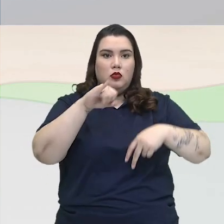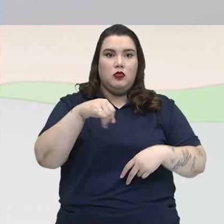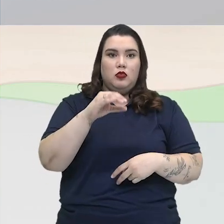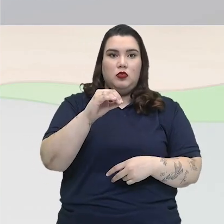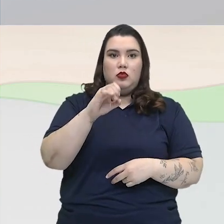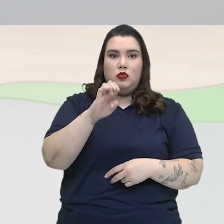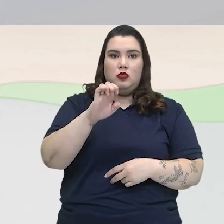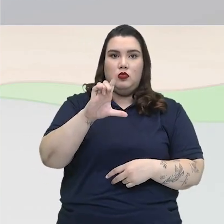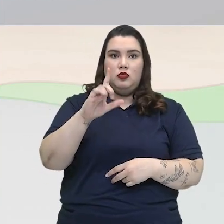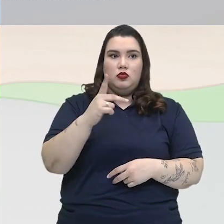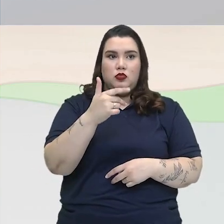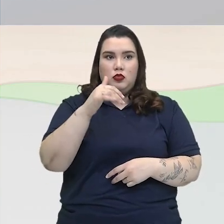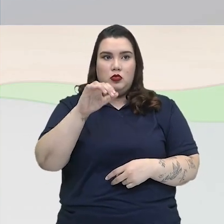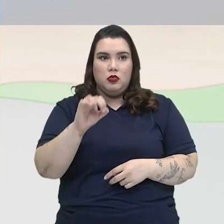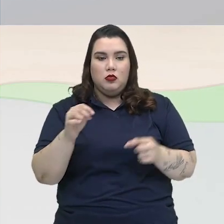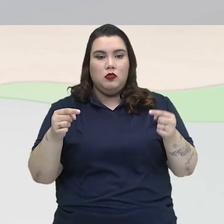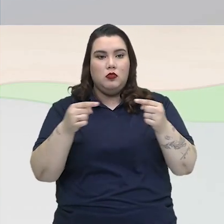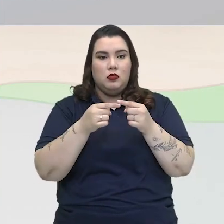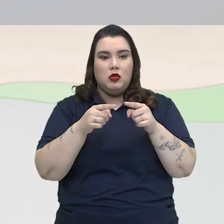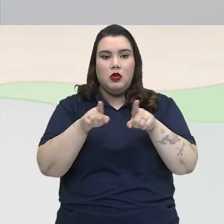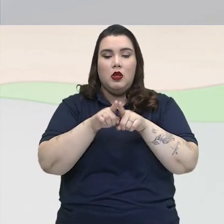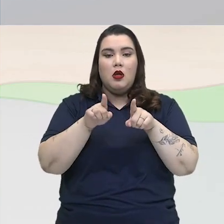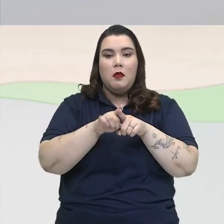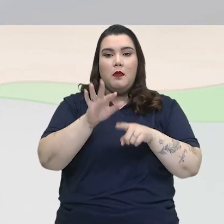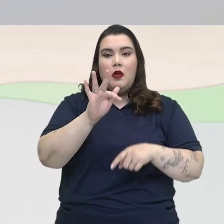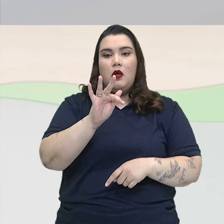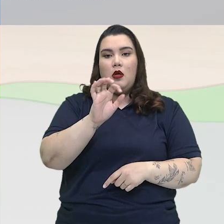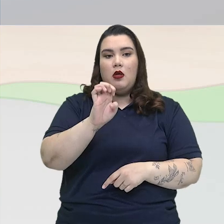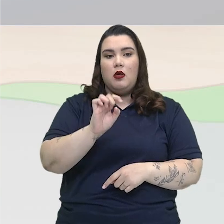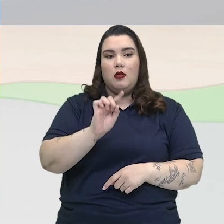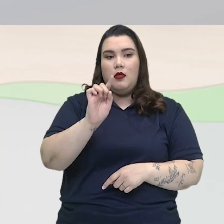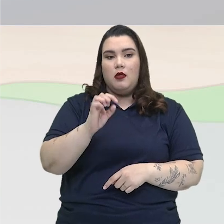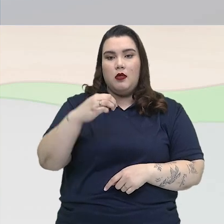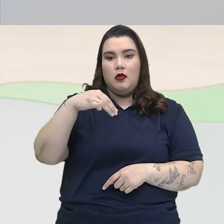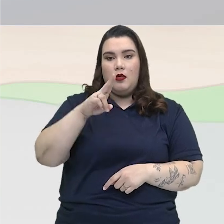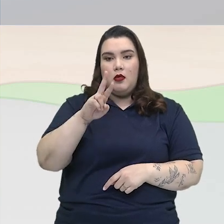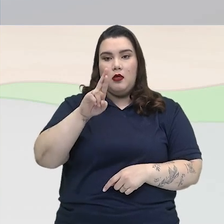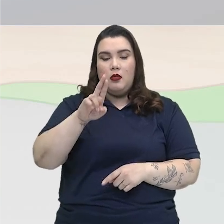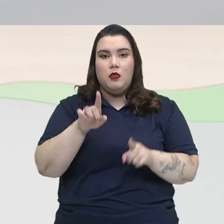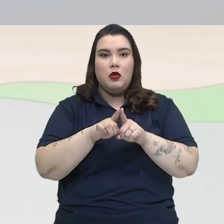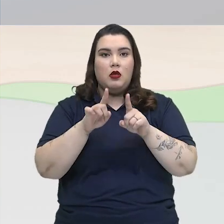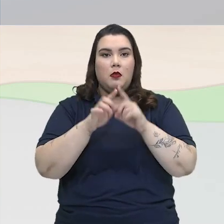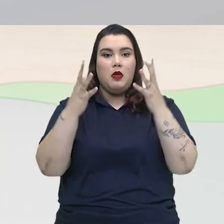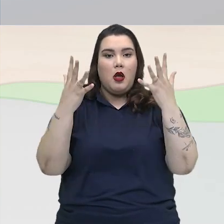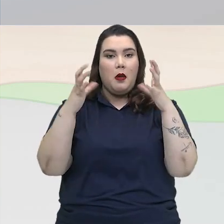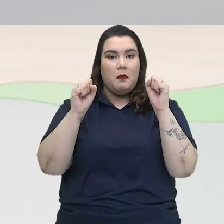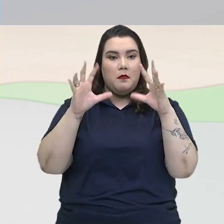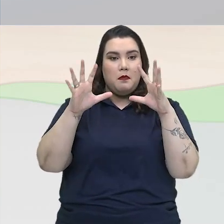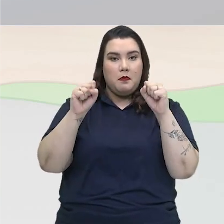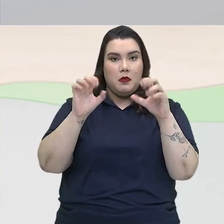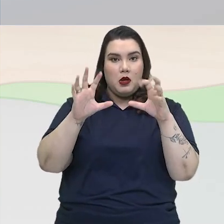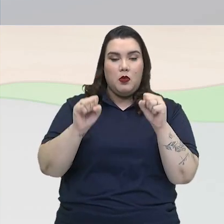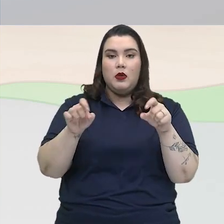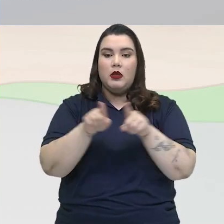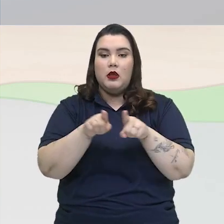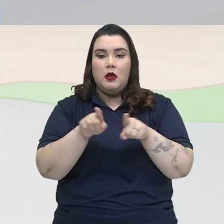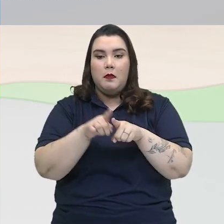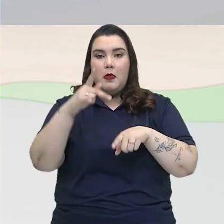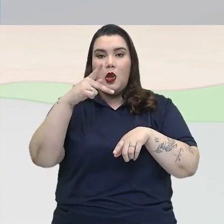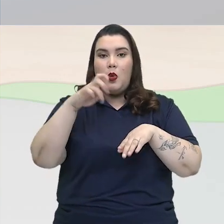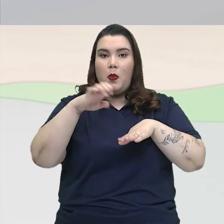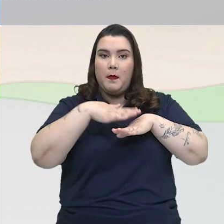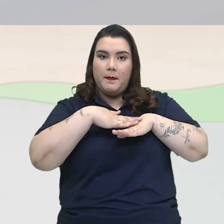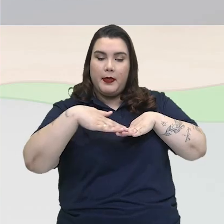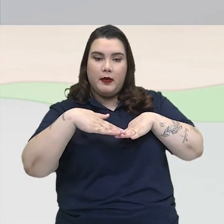nosso fêmur, aqui no quadril, certo? A nossa mão e o nosso pé. E